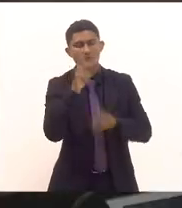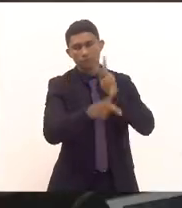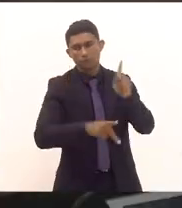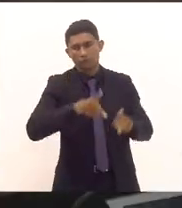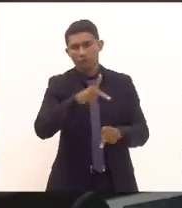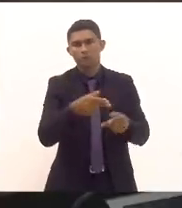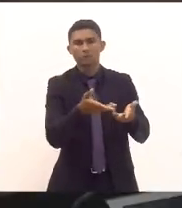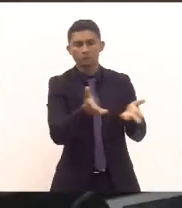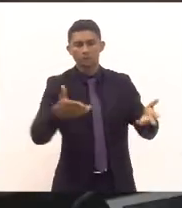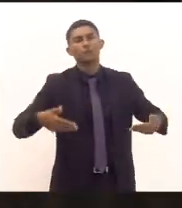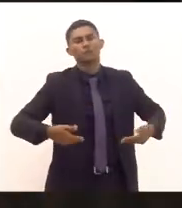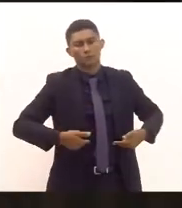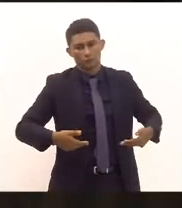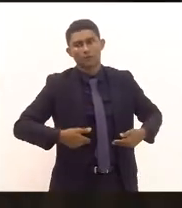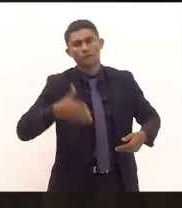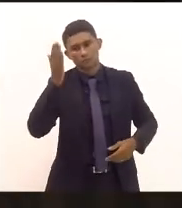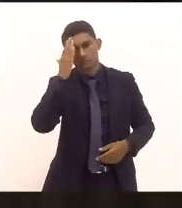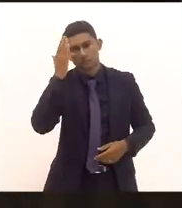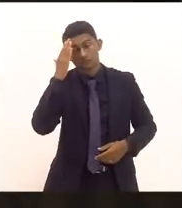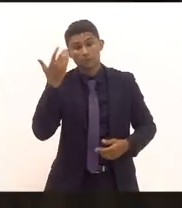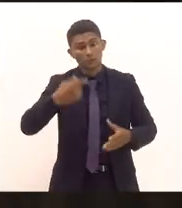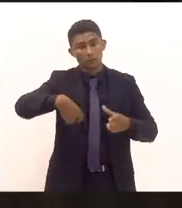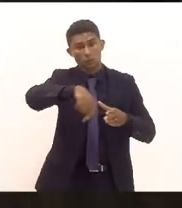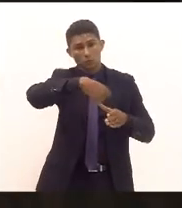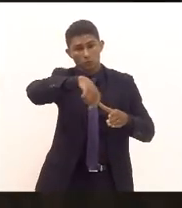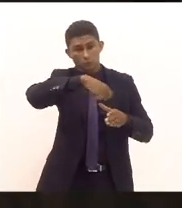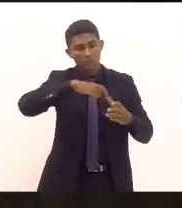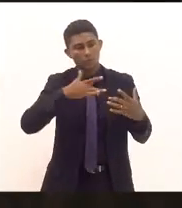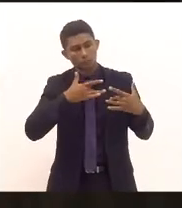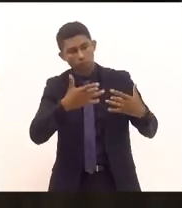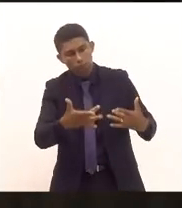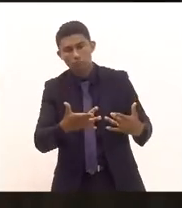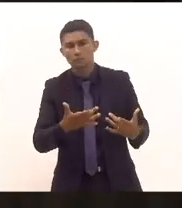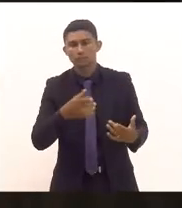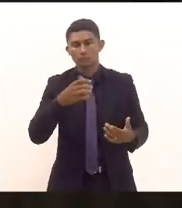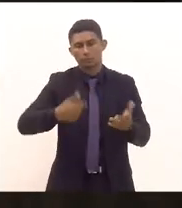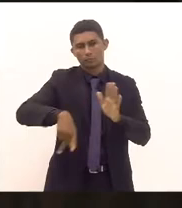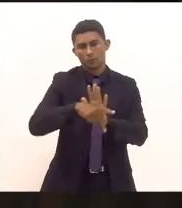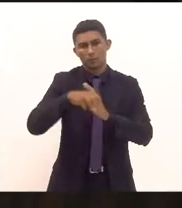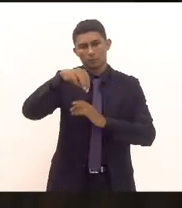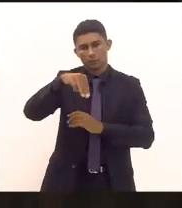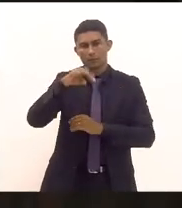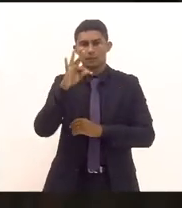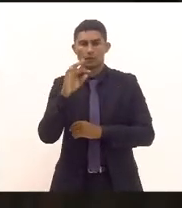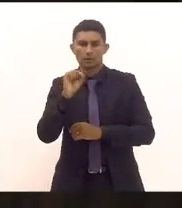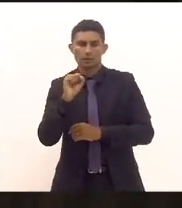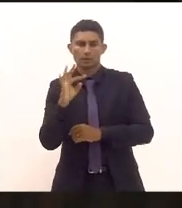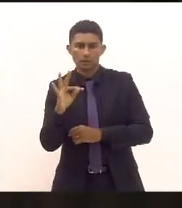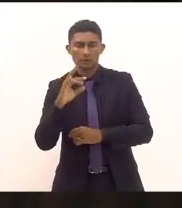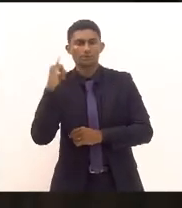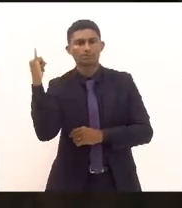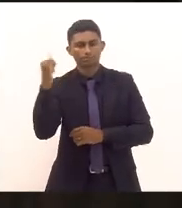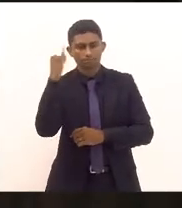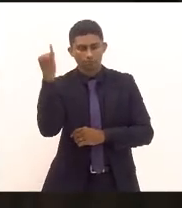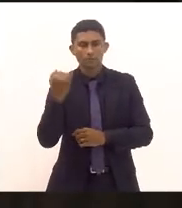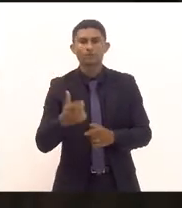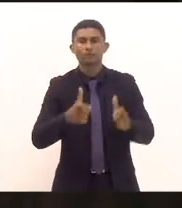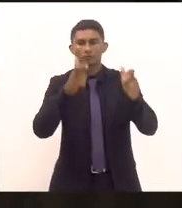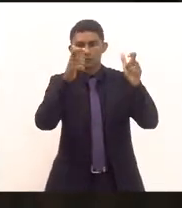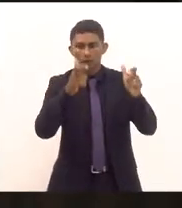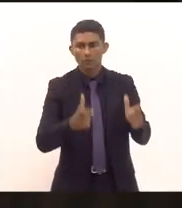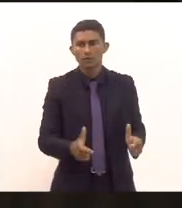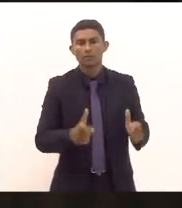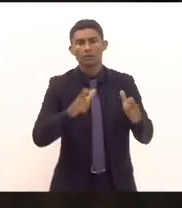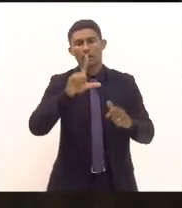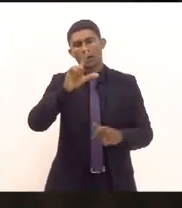quem tá passando fome nesse momento Então as cozinhas solidárias do mtst São centrais hoje tá ali na Lapa